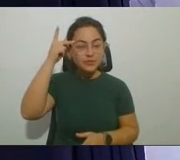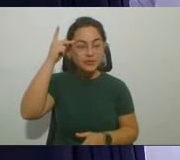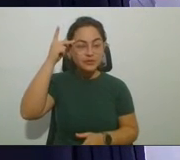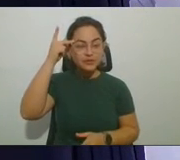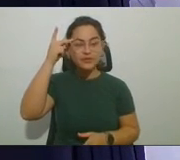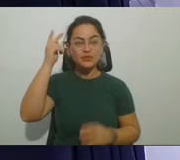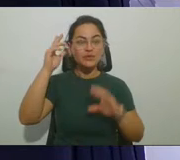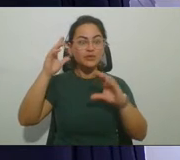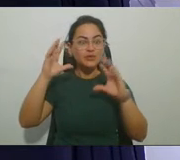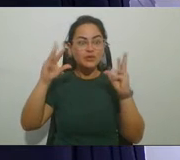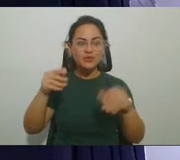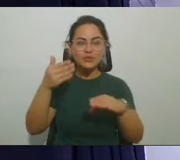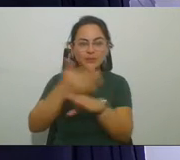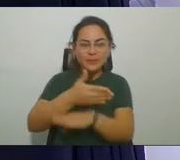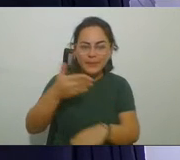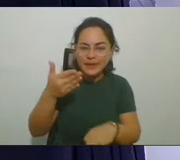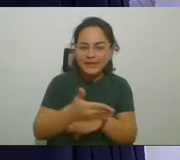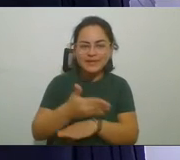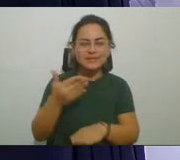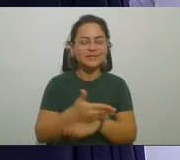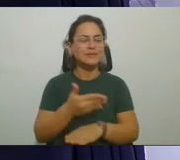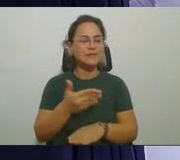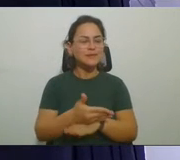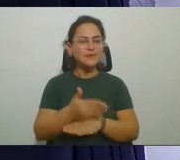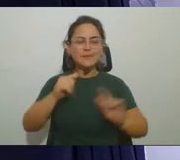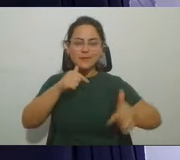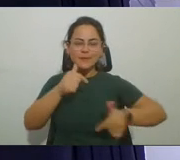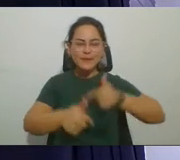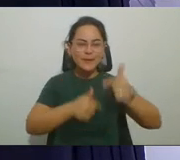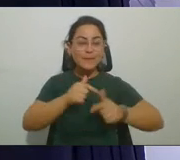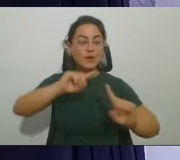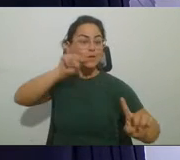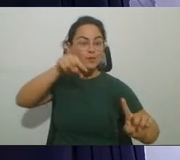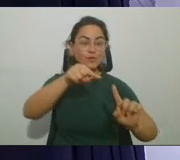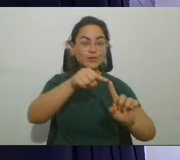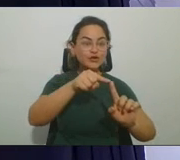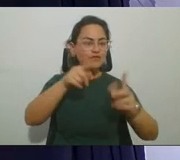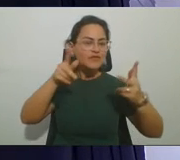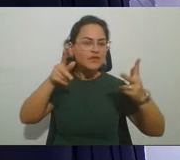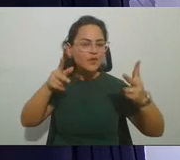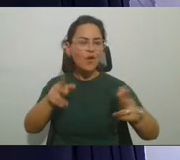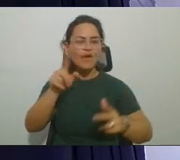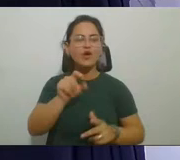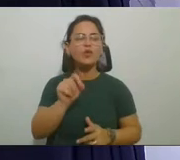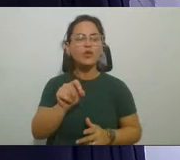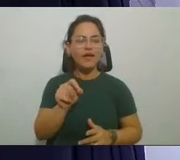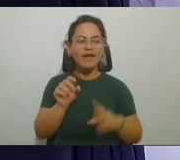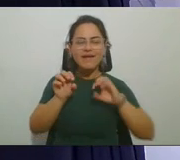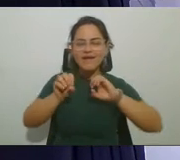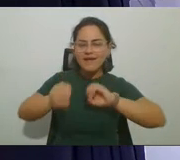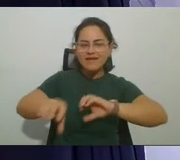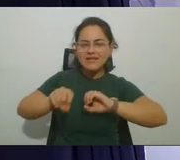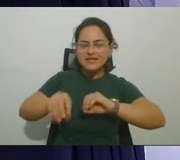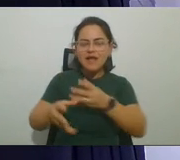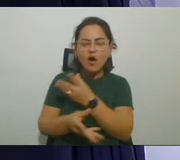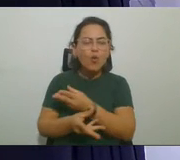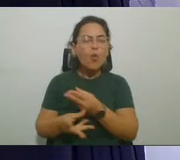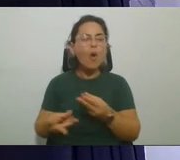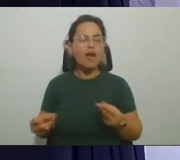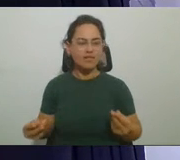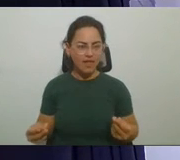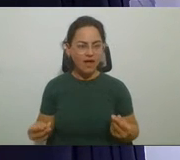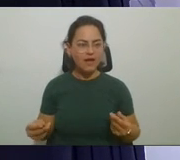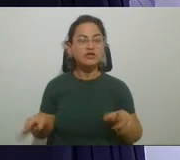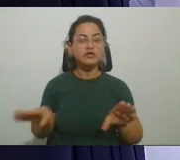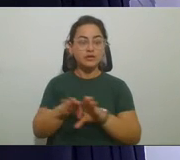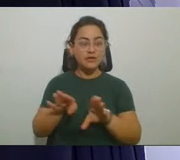se envolveram e que têm um objetivo comum, que é a qualidade da educação e a socialização de